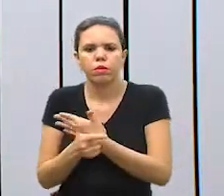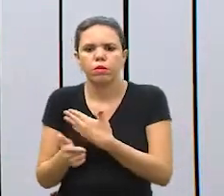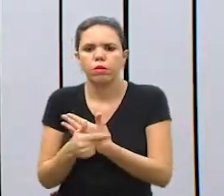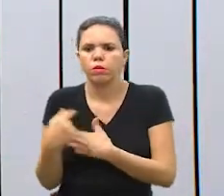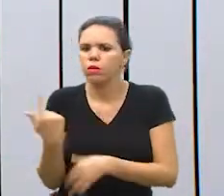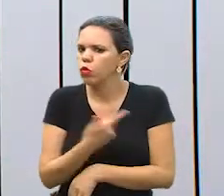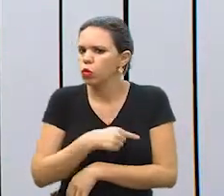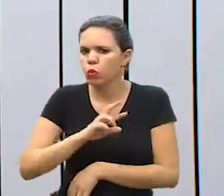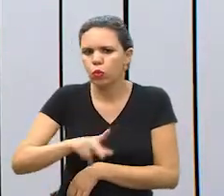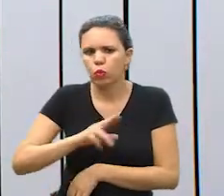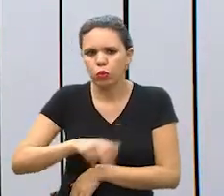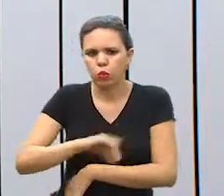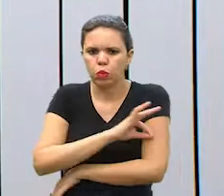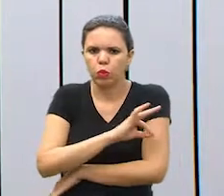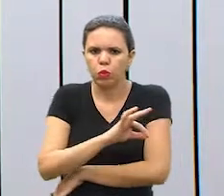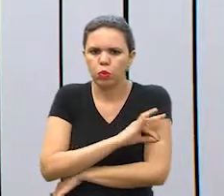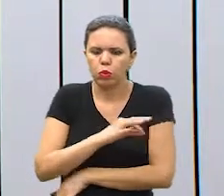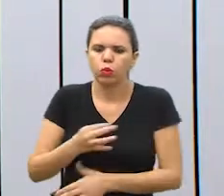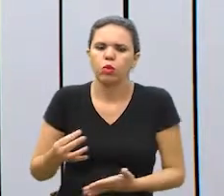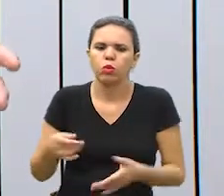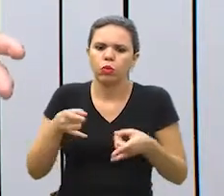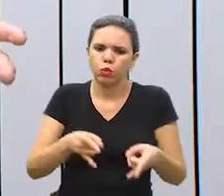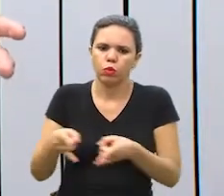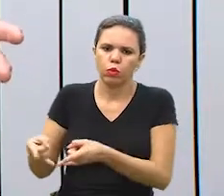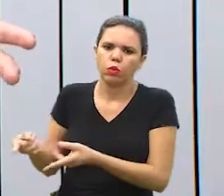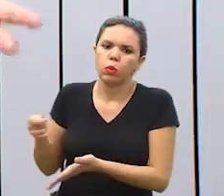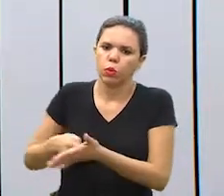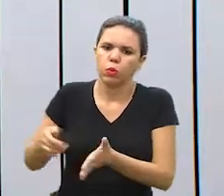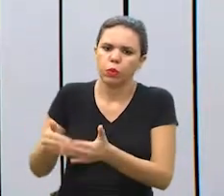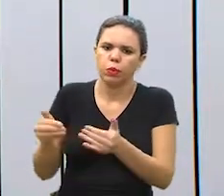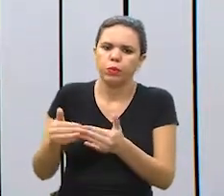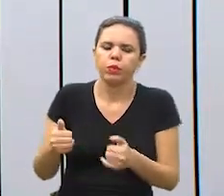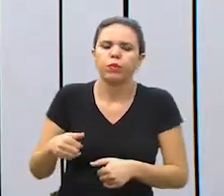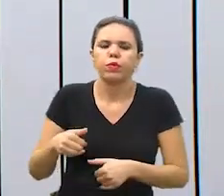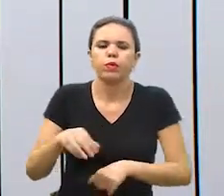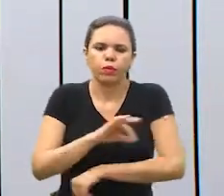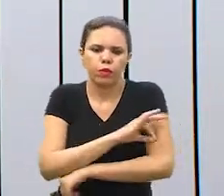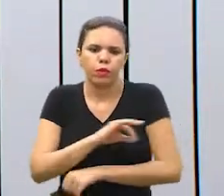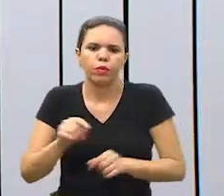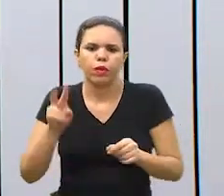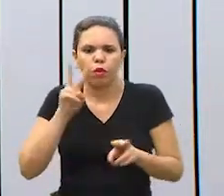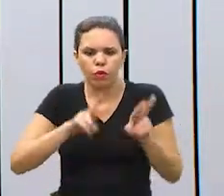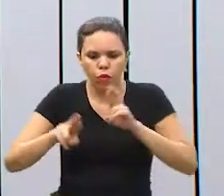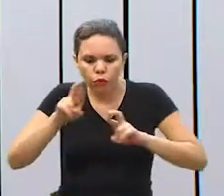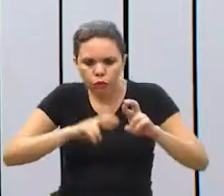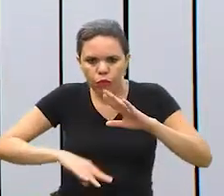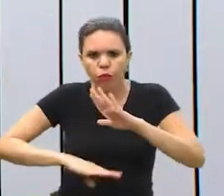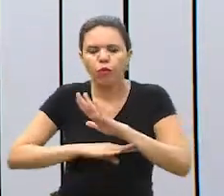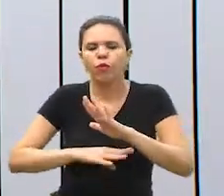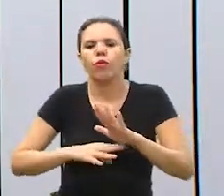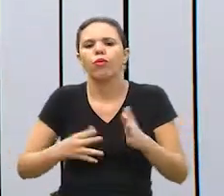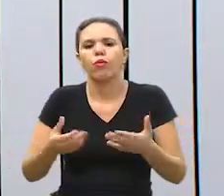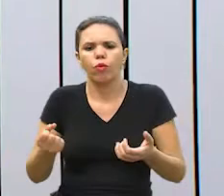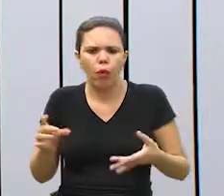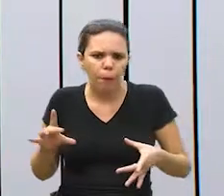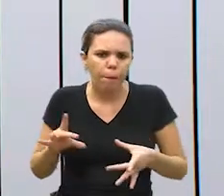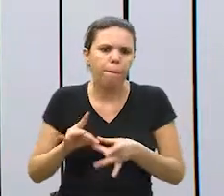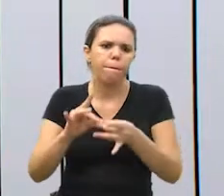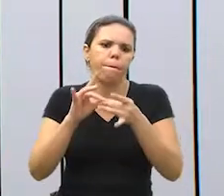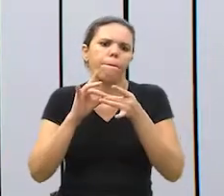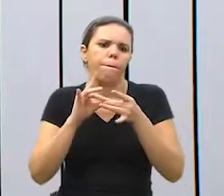era nosso, que era do Executivo, de buscar leite, e fomos buscar, mas o Executivo tem que olhar a Câmara com outros olhos, de